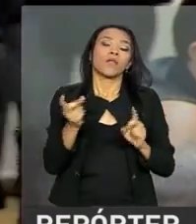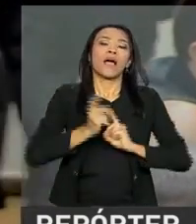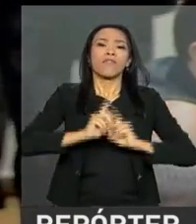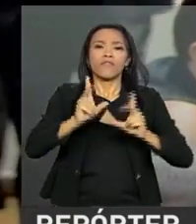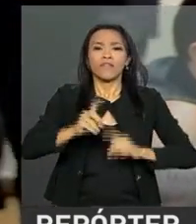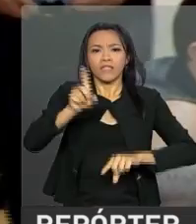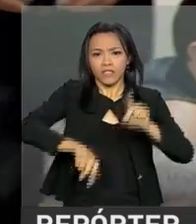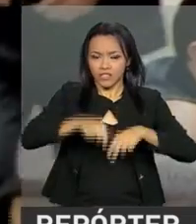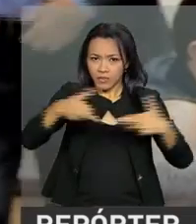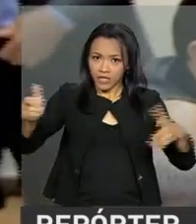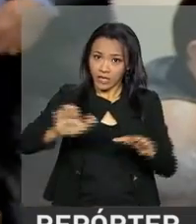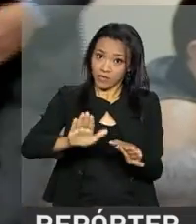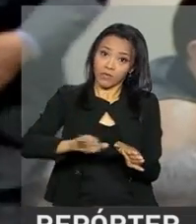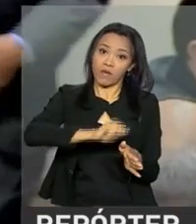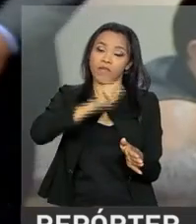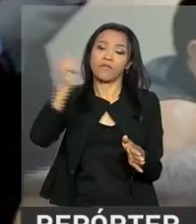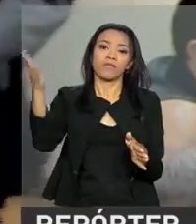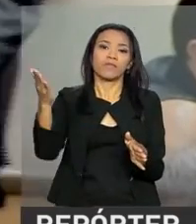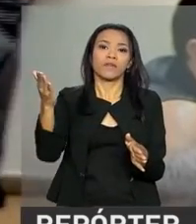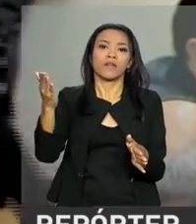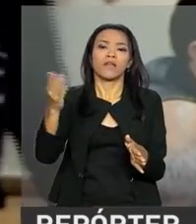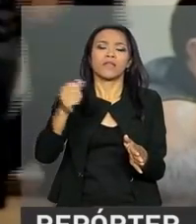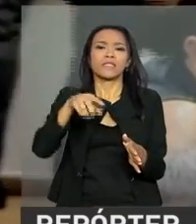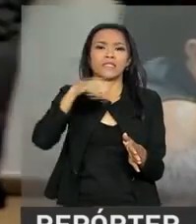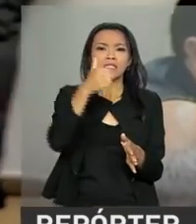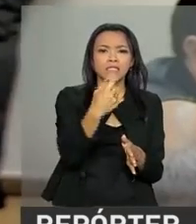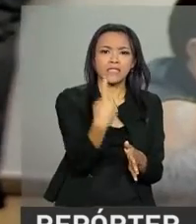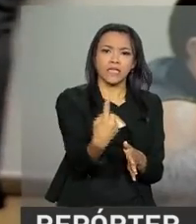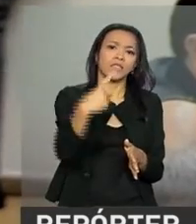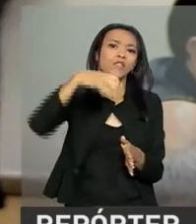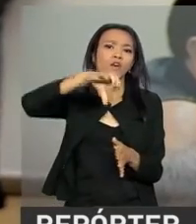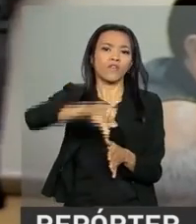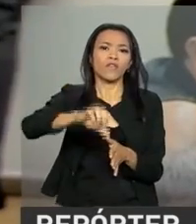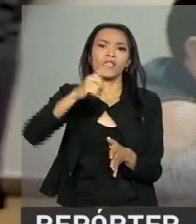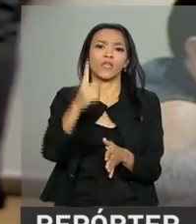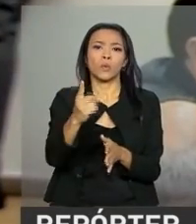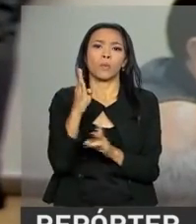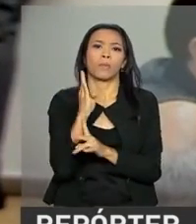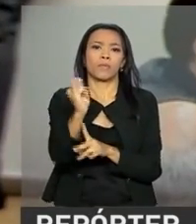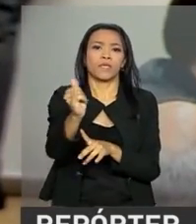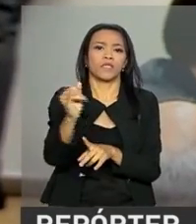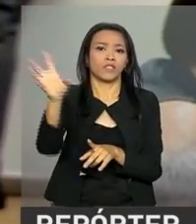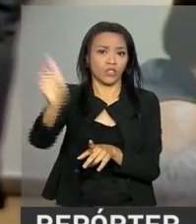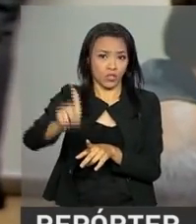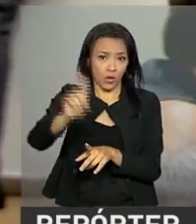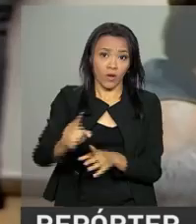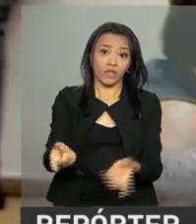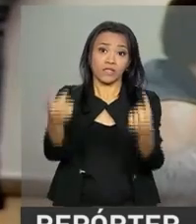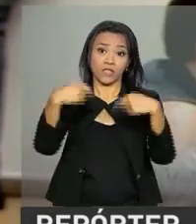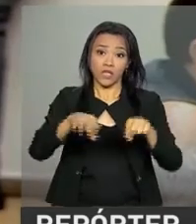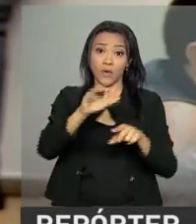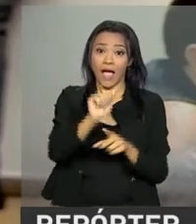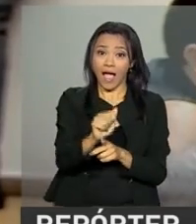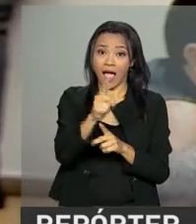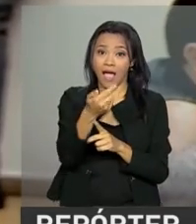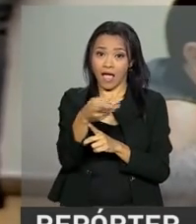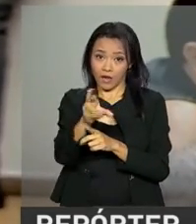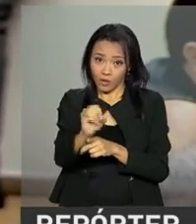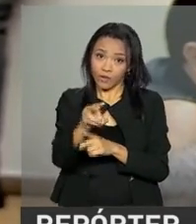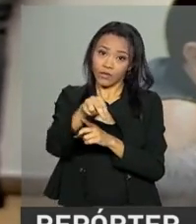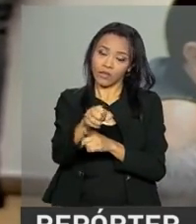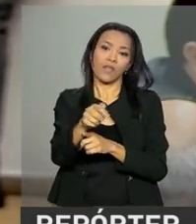brasileiras somaram em 2015 cerca de 191 bilhões de dólares e o agronegócio respondeu por